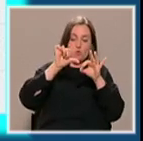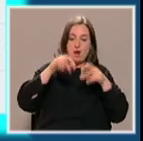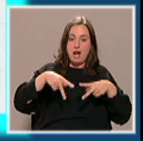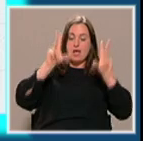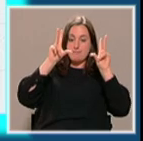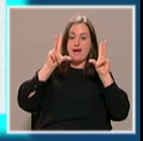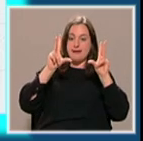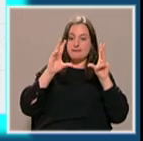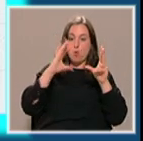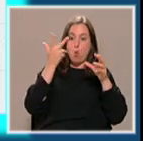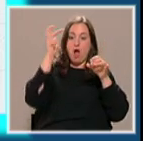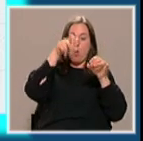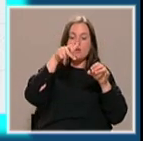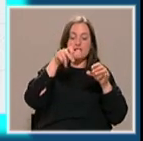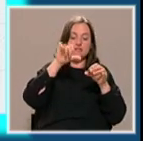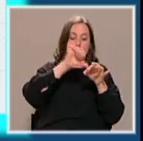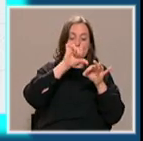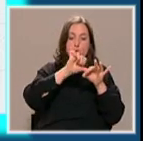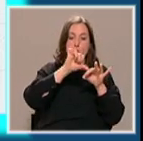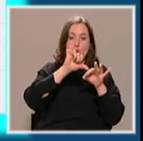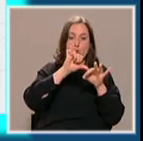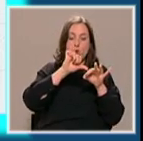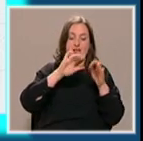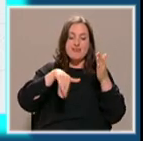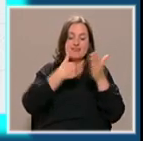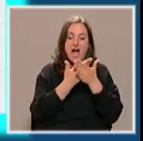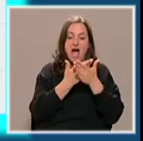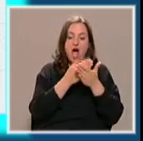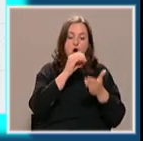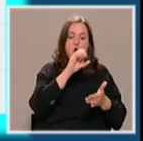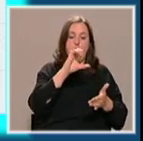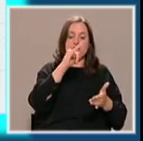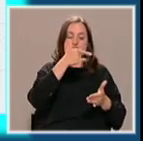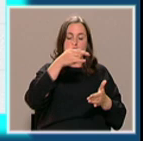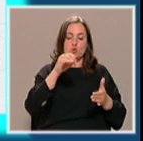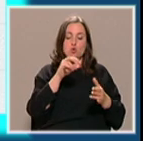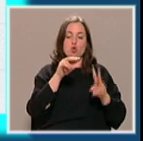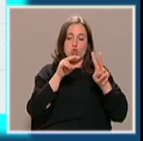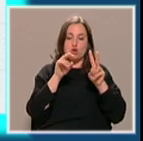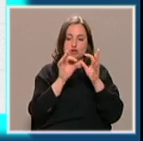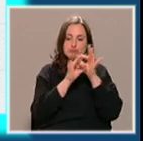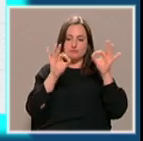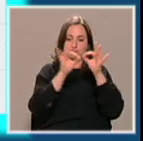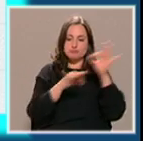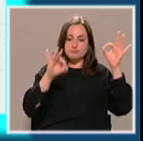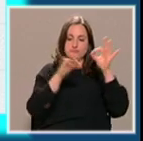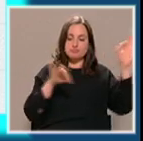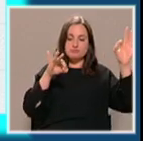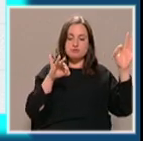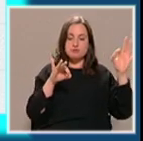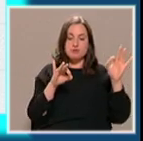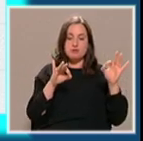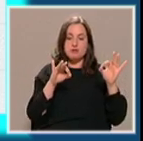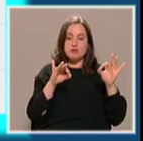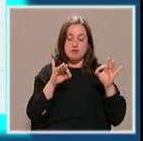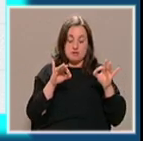tal sucede, vai despolutar a divisão do oócito 2, o qual vai terminá-la e formar-se